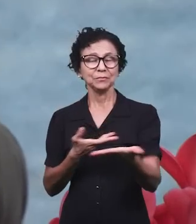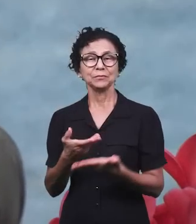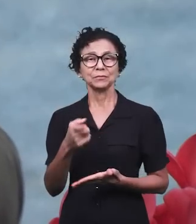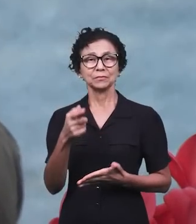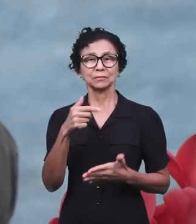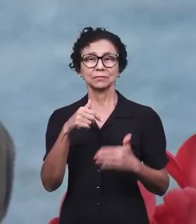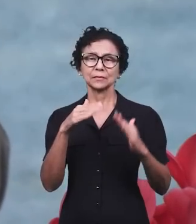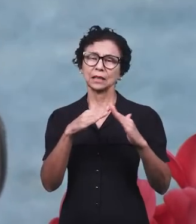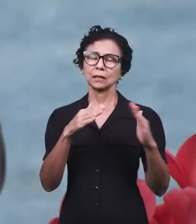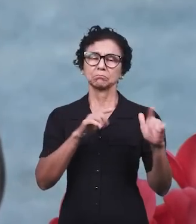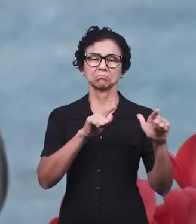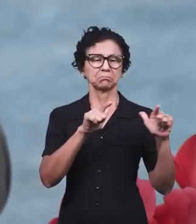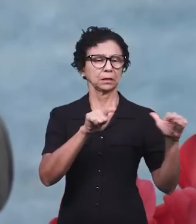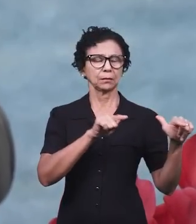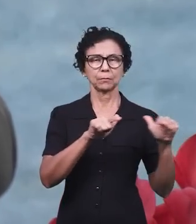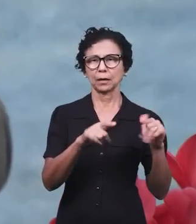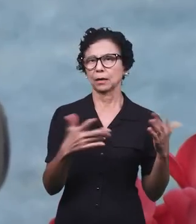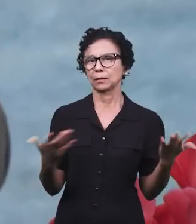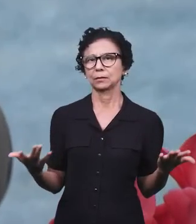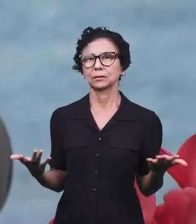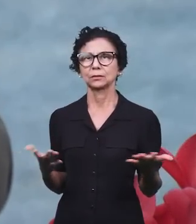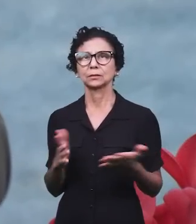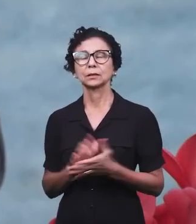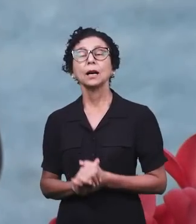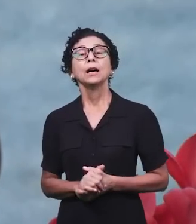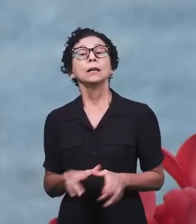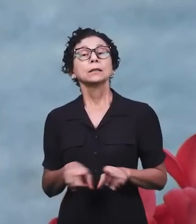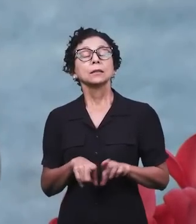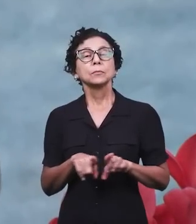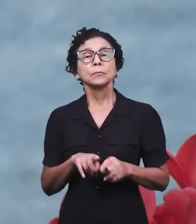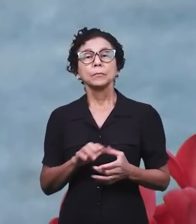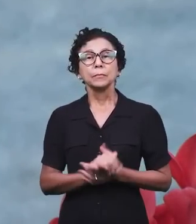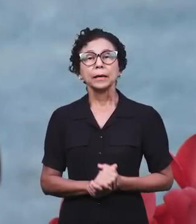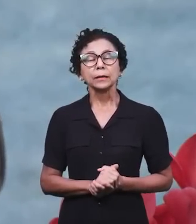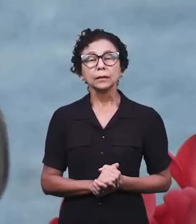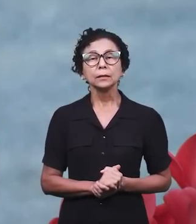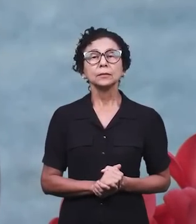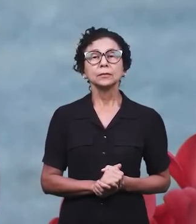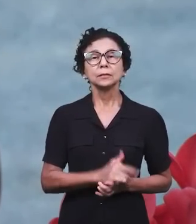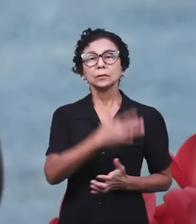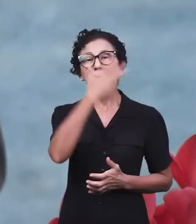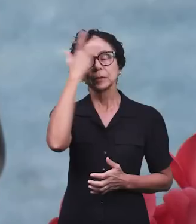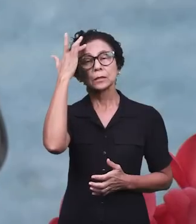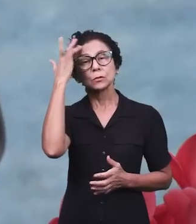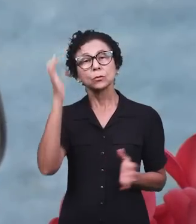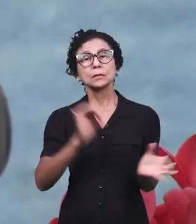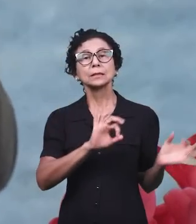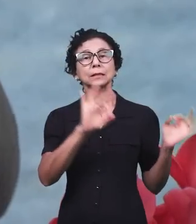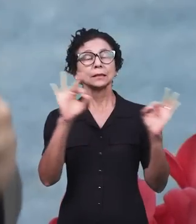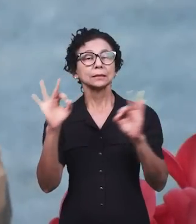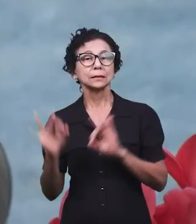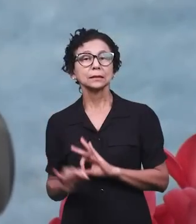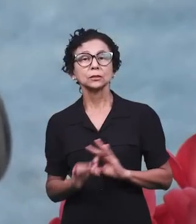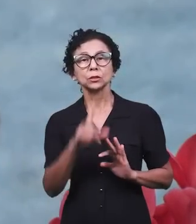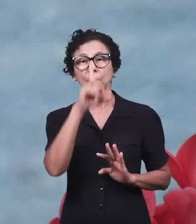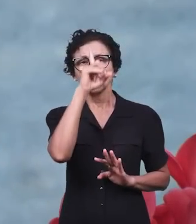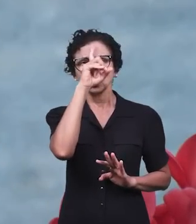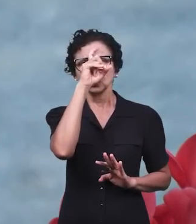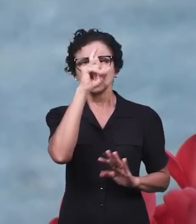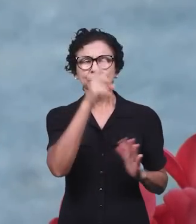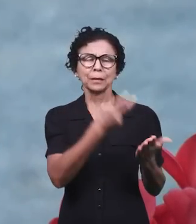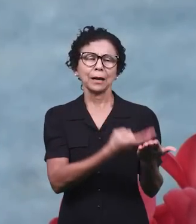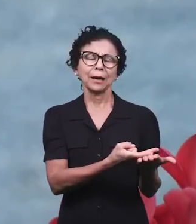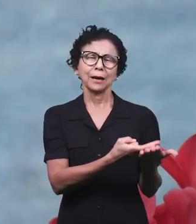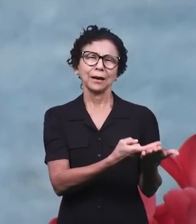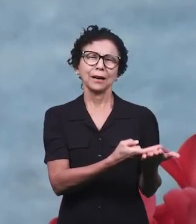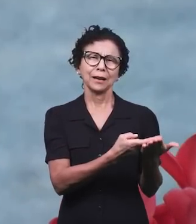em casa, está no seu local de trabalho. Eventualmente, nós temos pessoas que nos assistem, inclusive, quando estão no hospital, estão